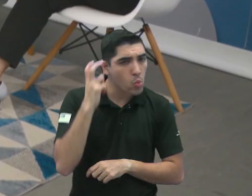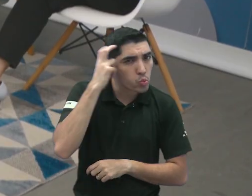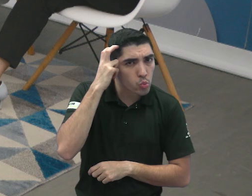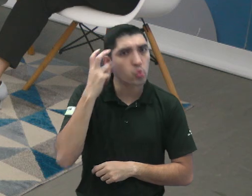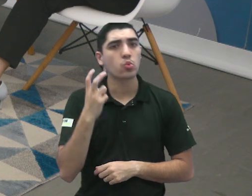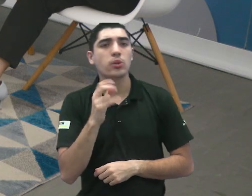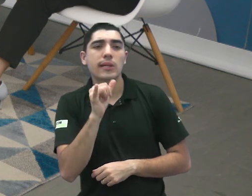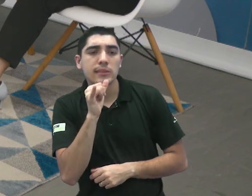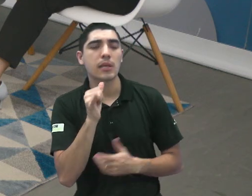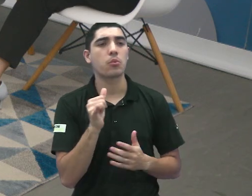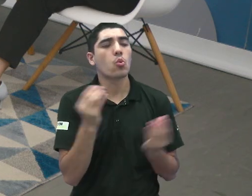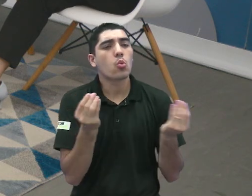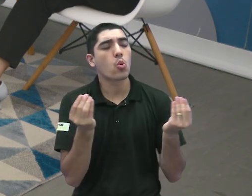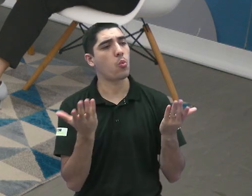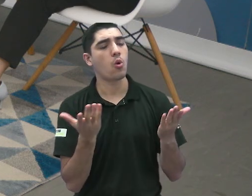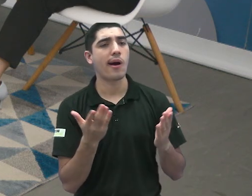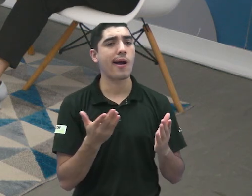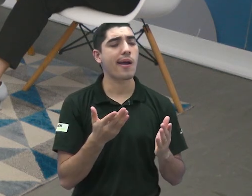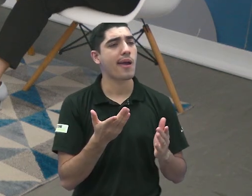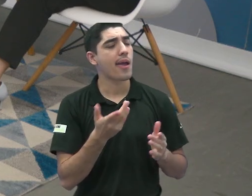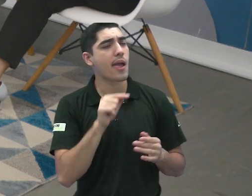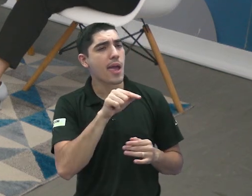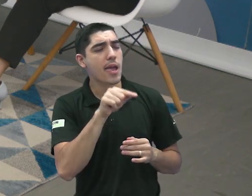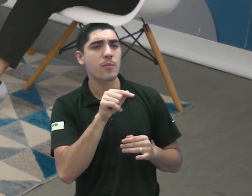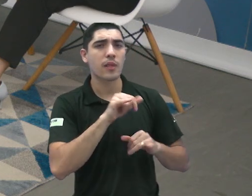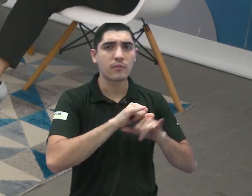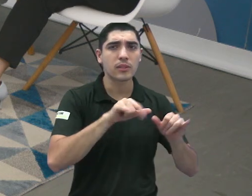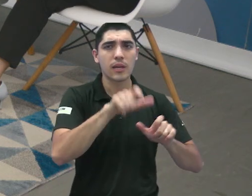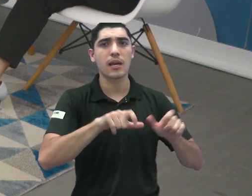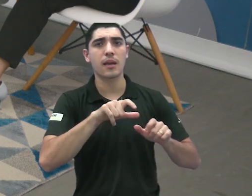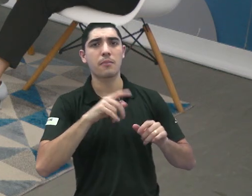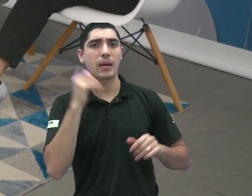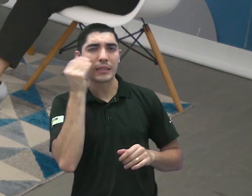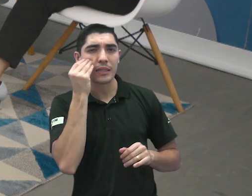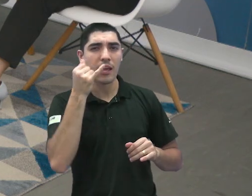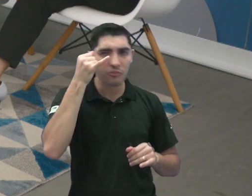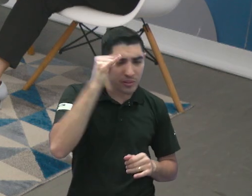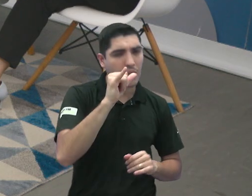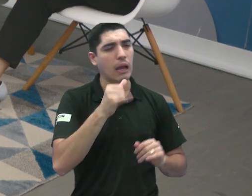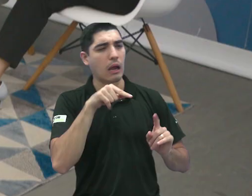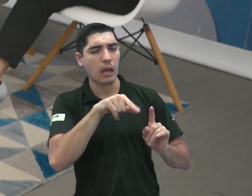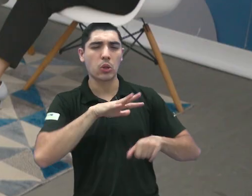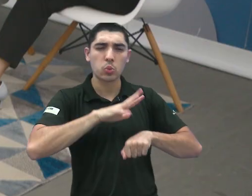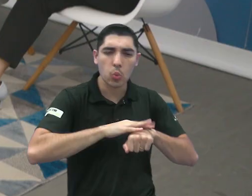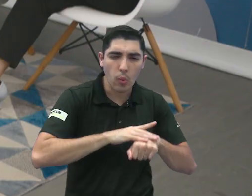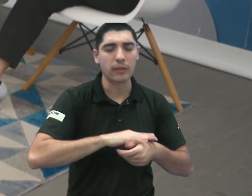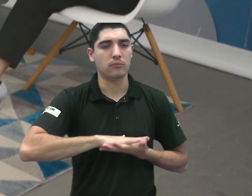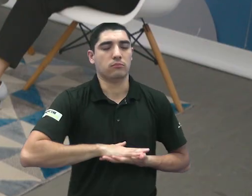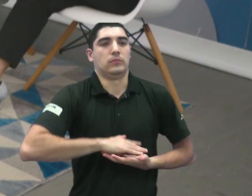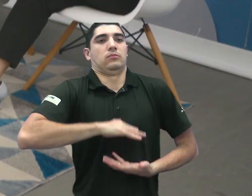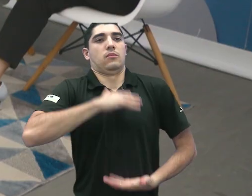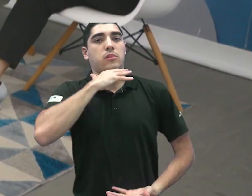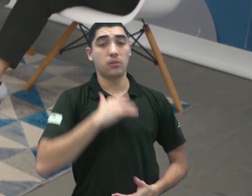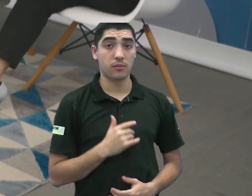empresa, o funcionário, para evitar que aconteça o burnout? As empresas precisam, na verdade, ter um olhar